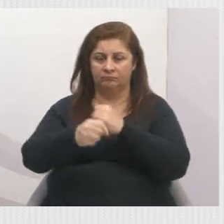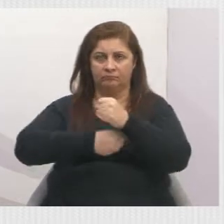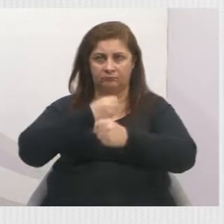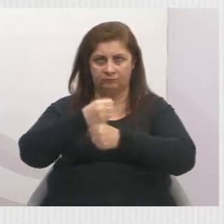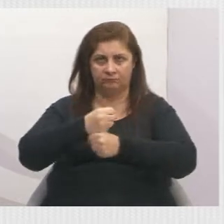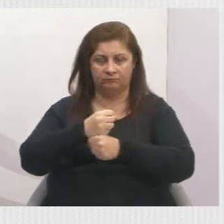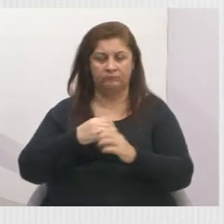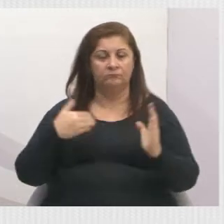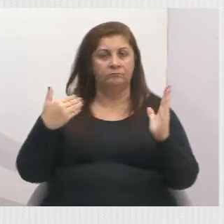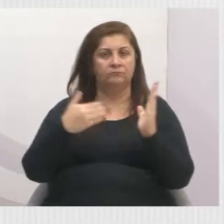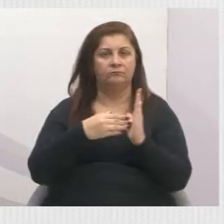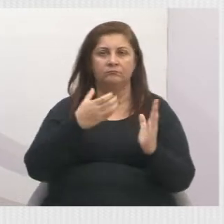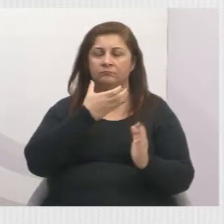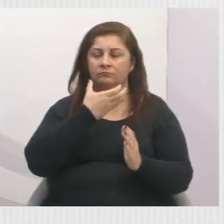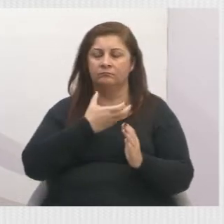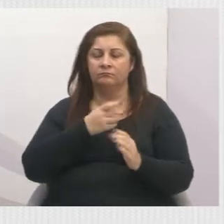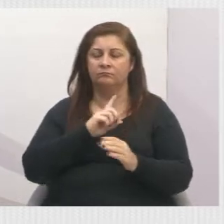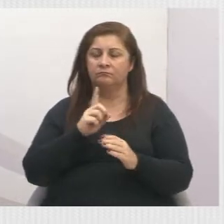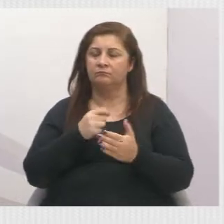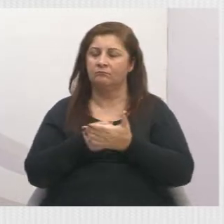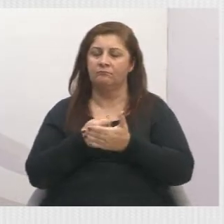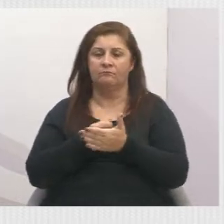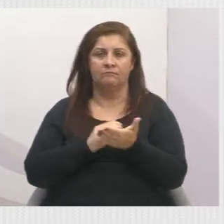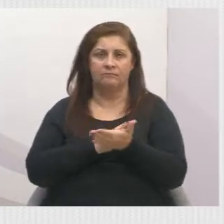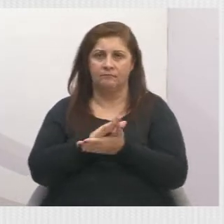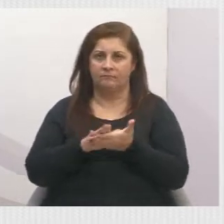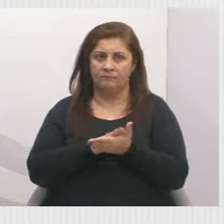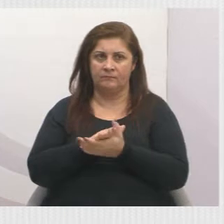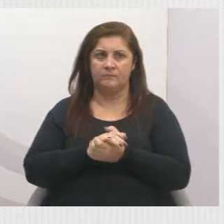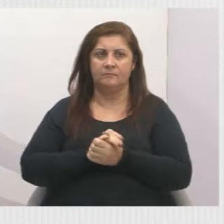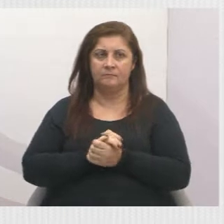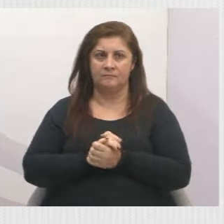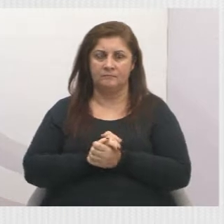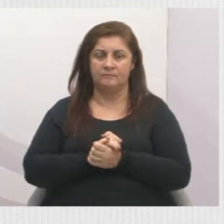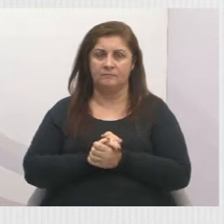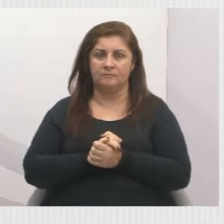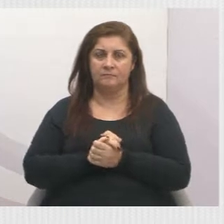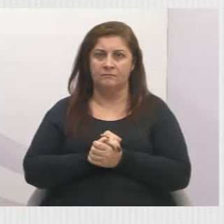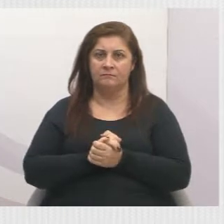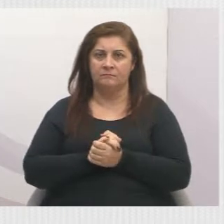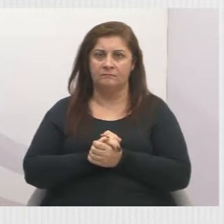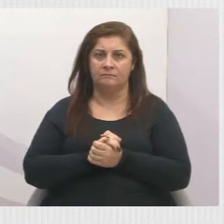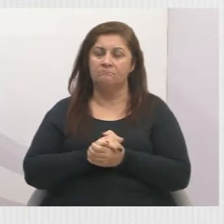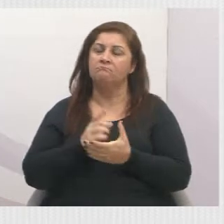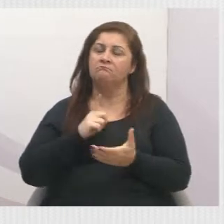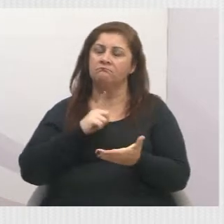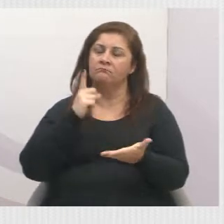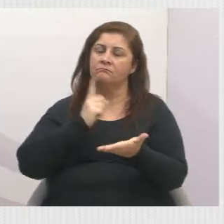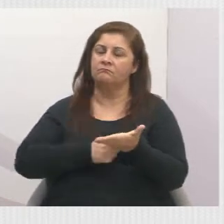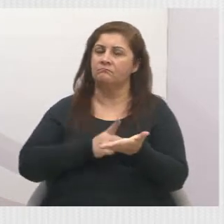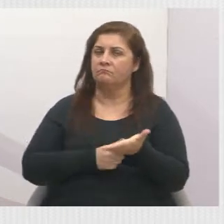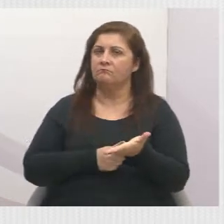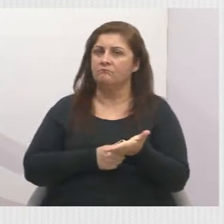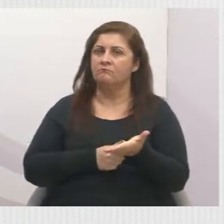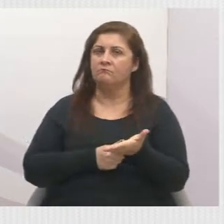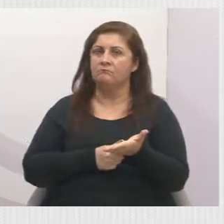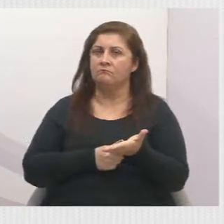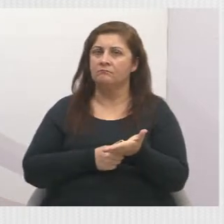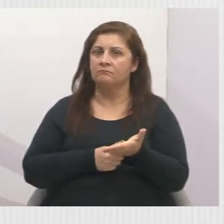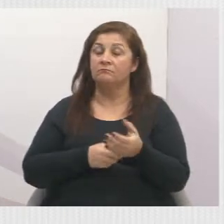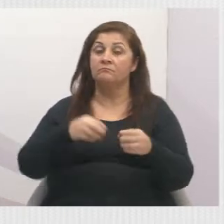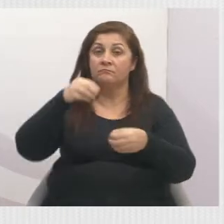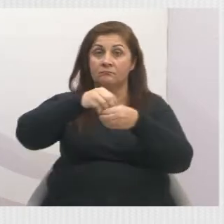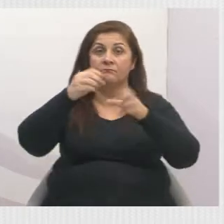até dezembro deste ano, não haverá essa contribuição. E assumimos o compromisso, e isso constará na